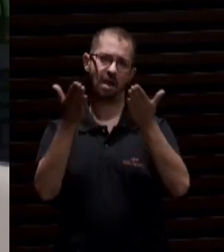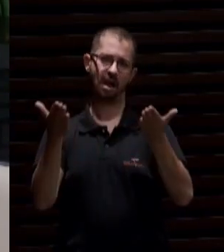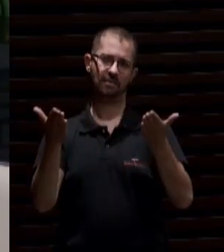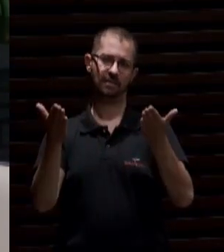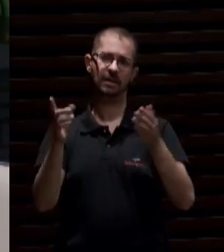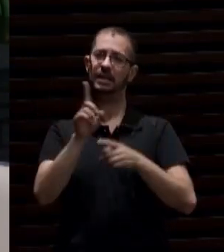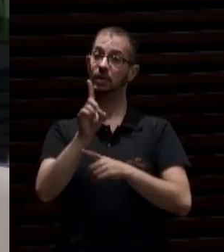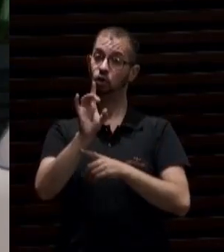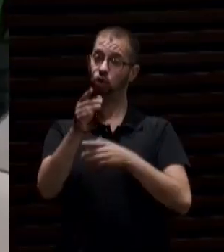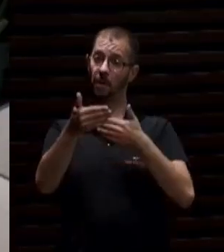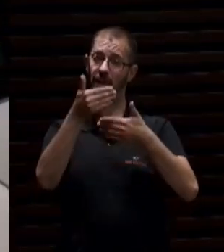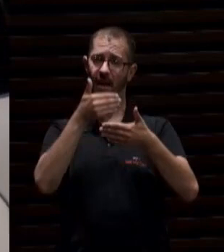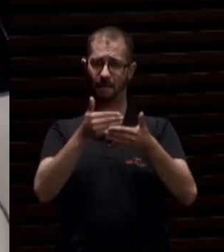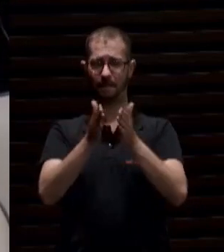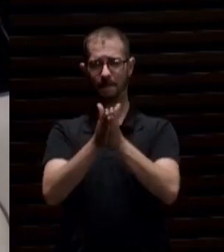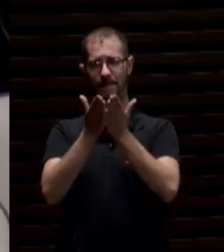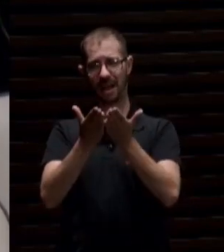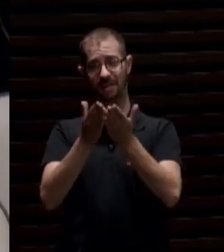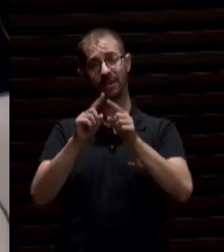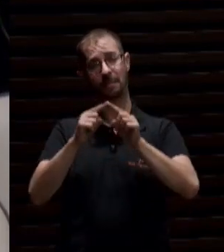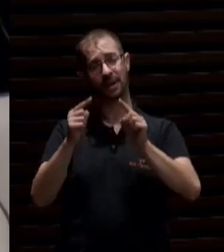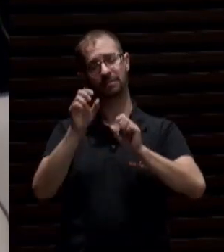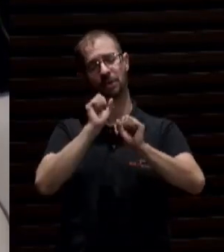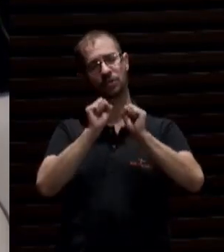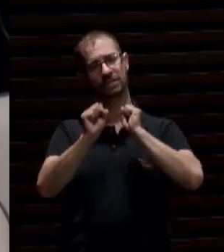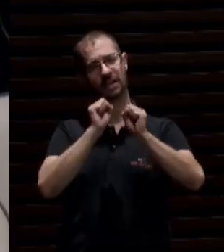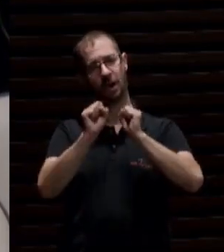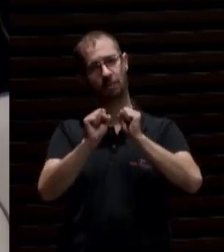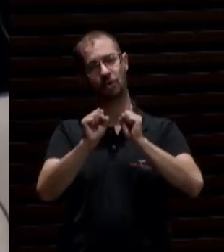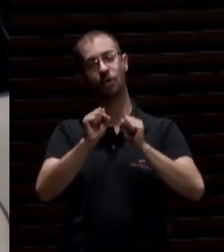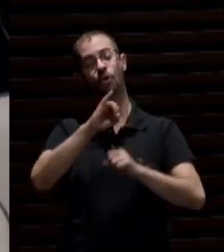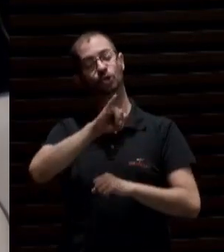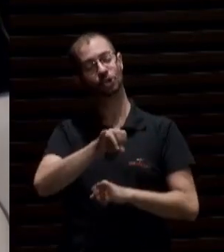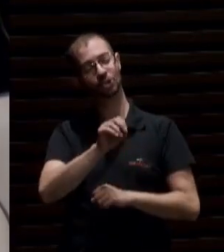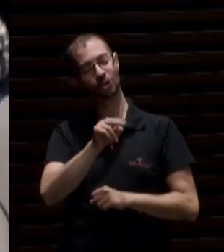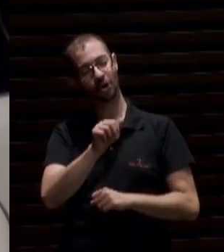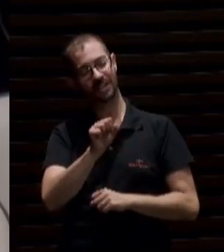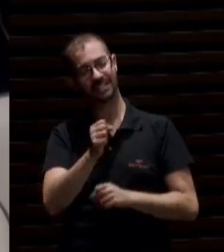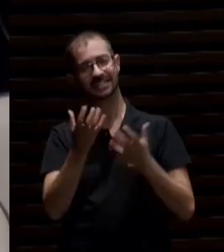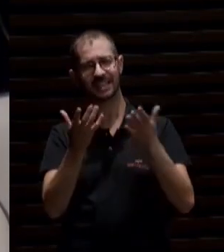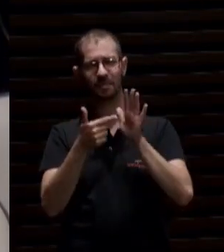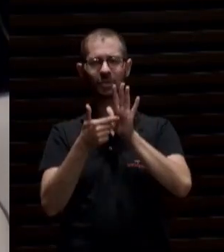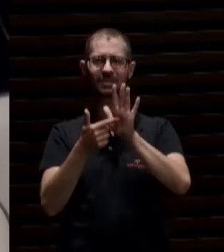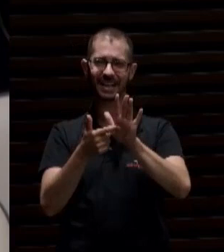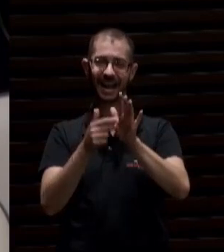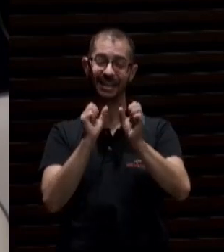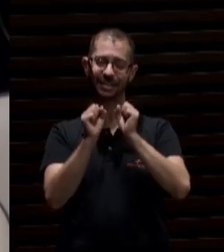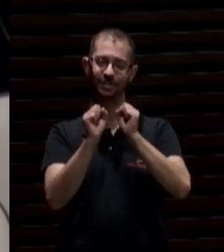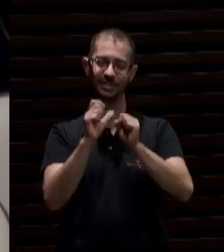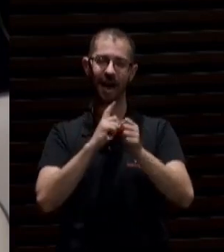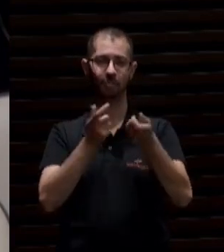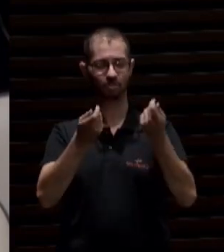não somente pela palavra de Deus, especificamente pelos salmos. O que parece que Jonas quer nos mostrar é que o Salmos está recheado de esperança aos